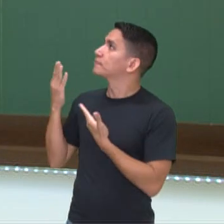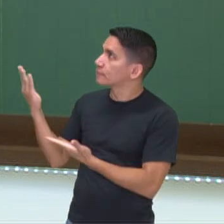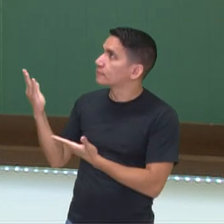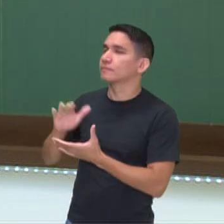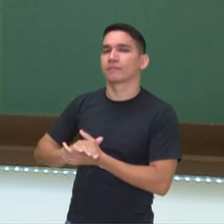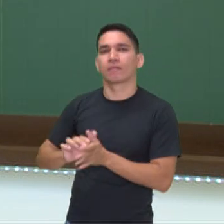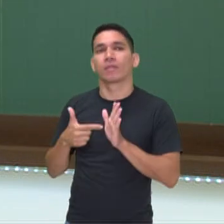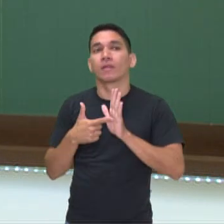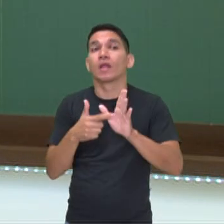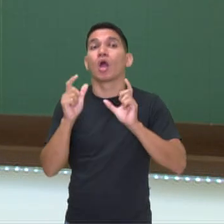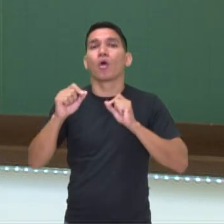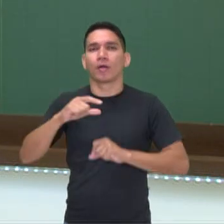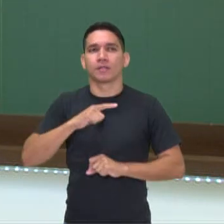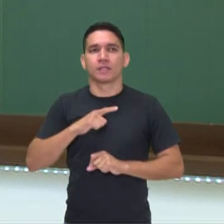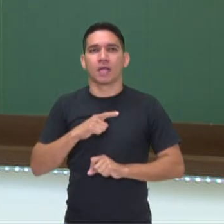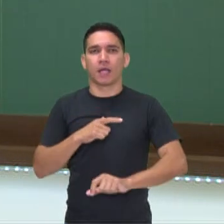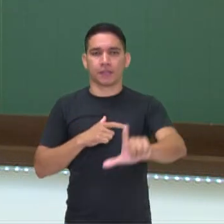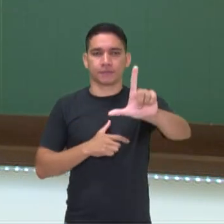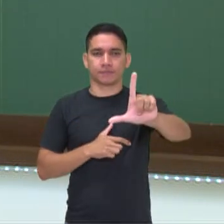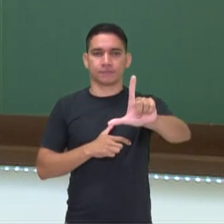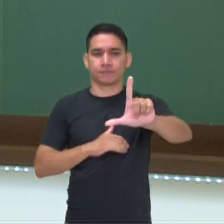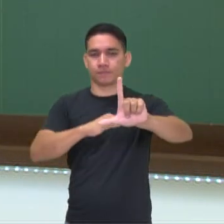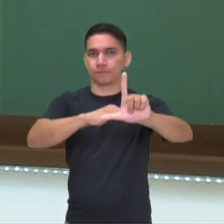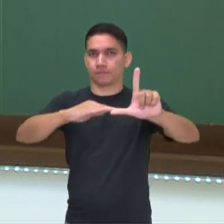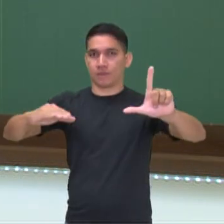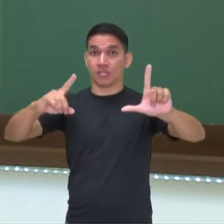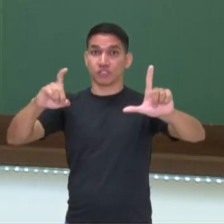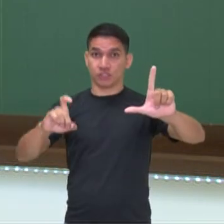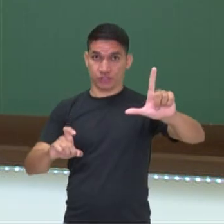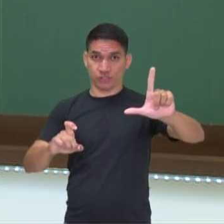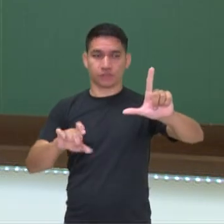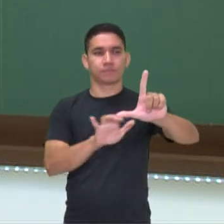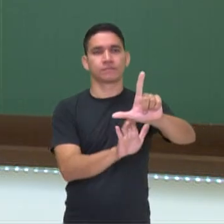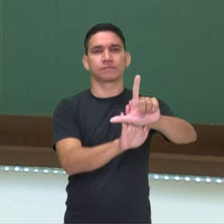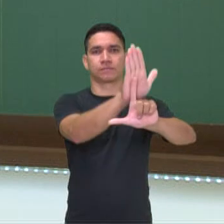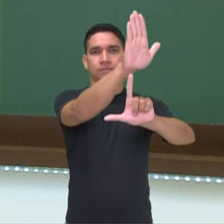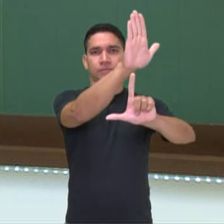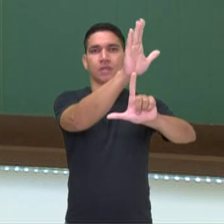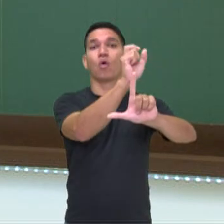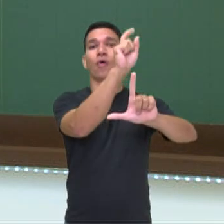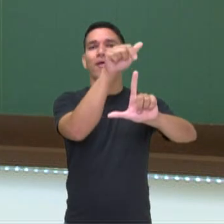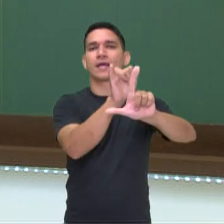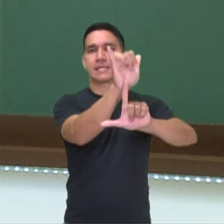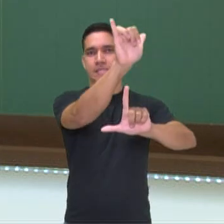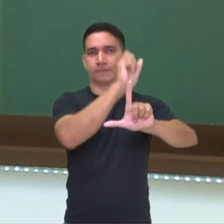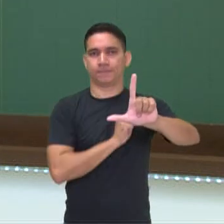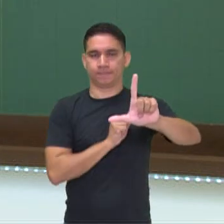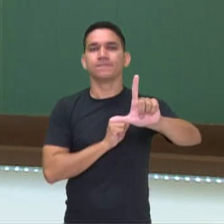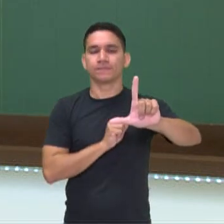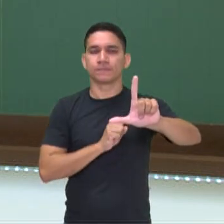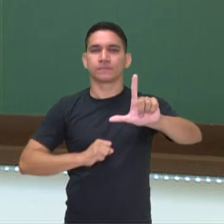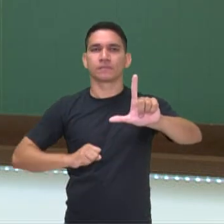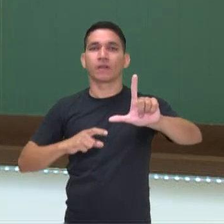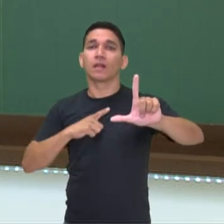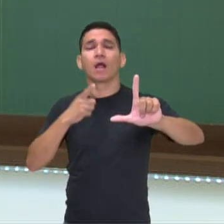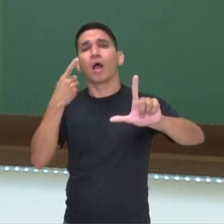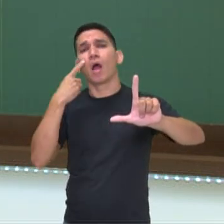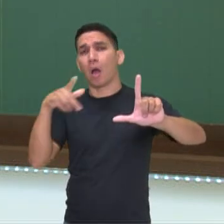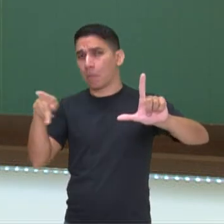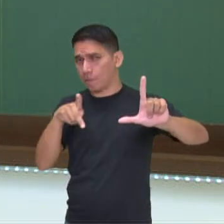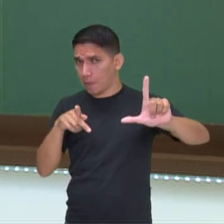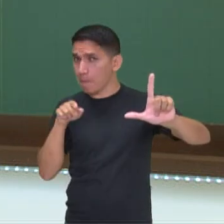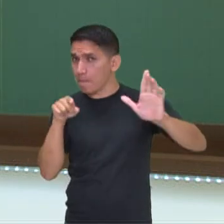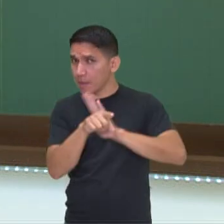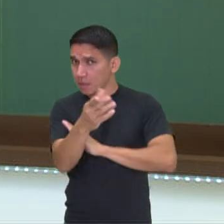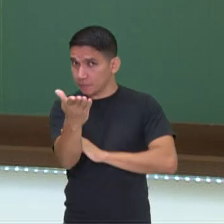gráfico, temos os dois eixos, o horizontal, o x, o vertical, o y, E a professora pergunta aí